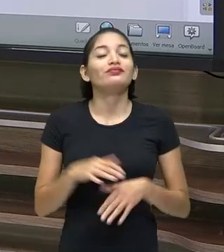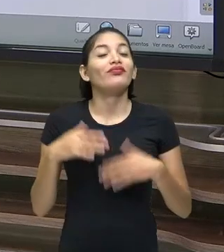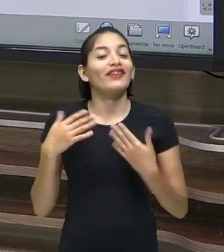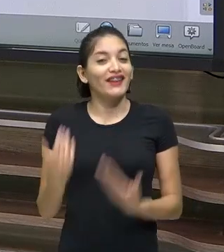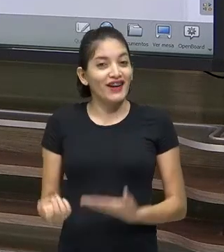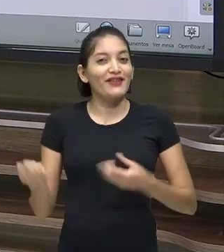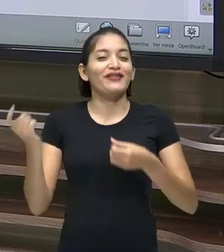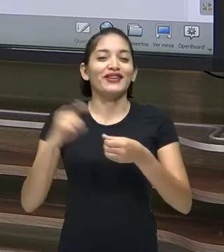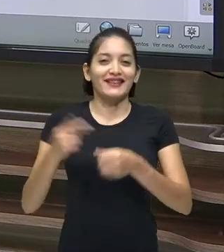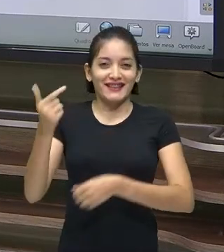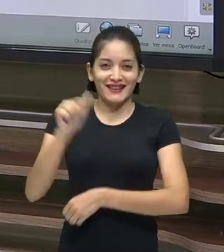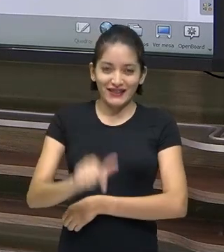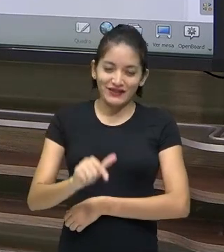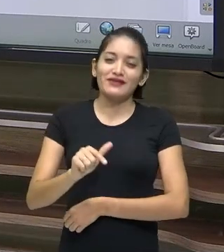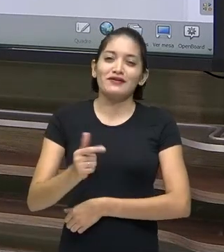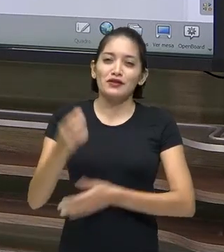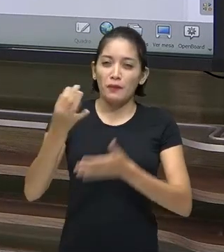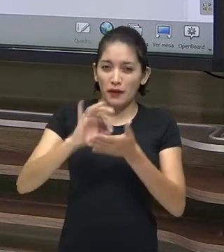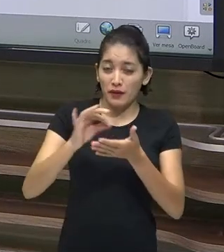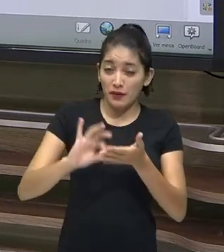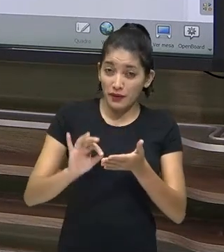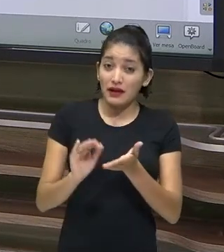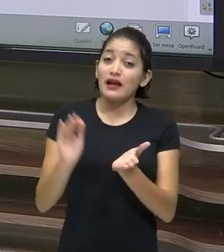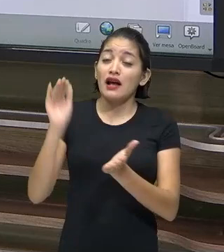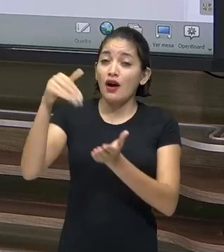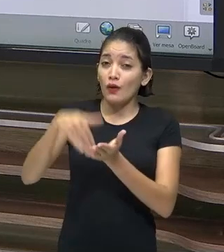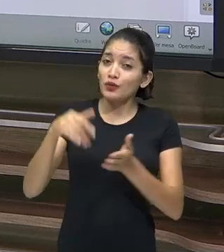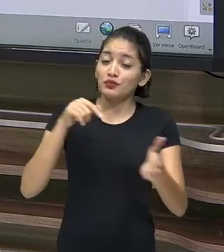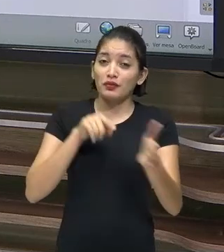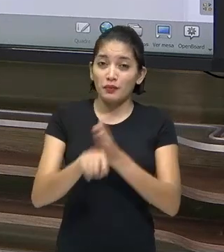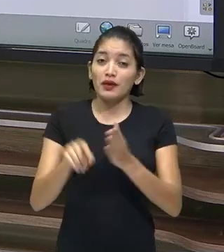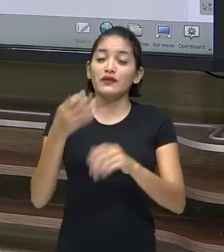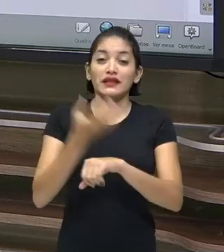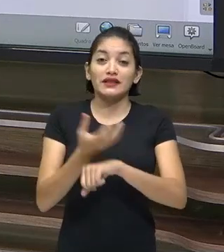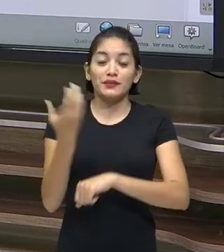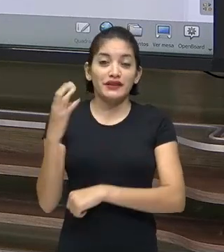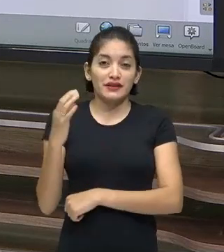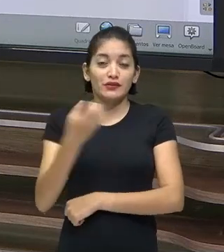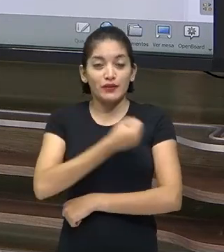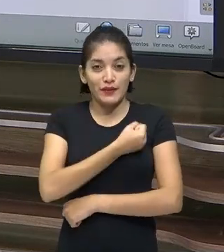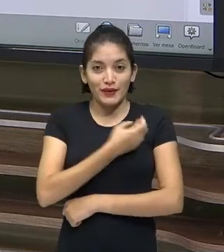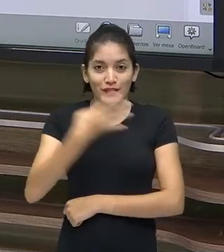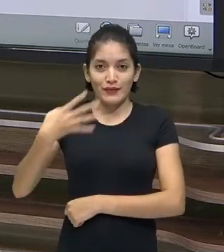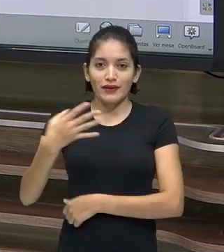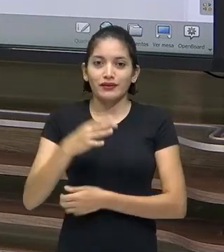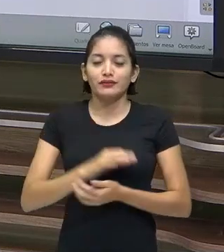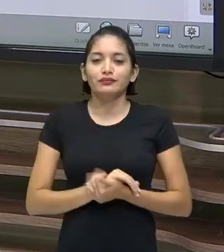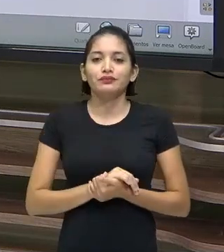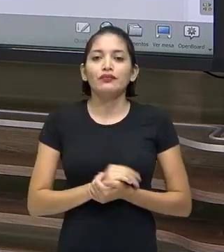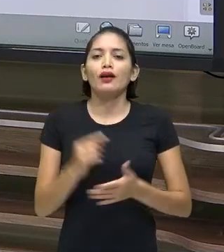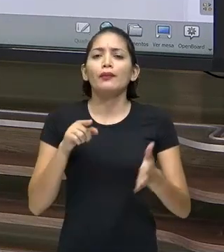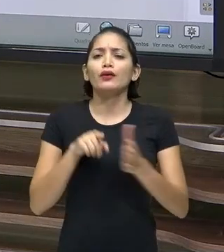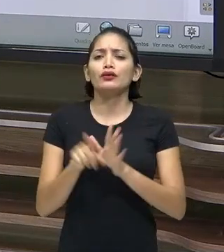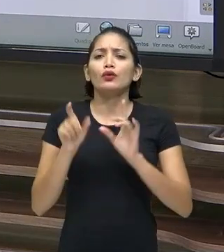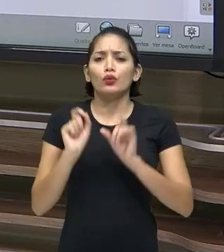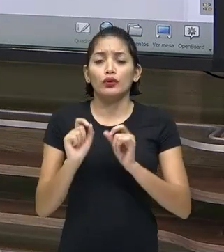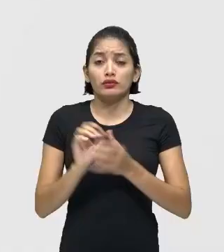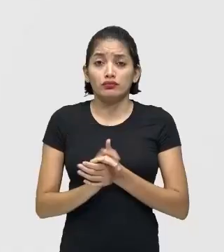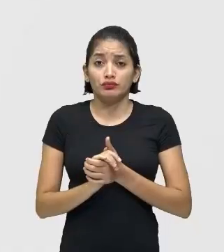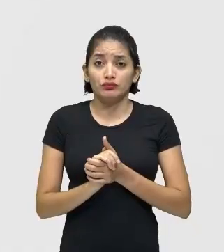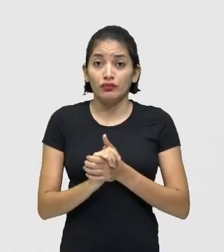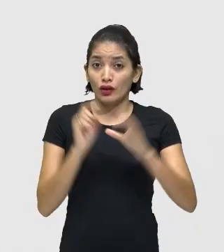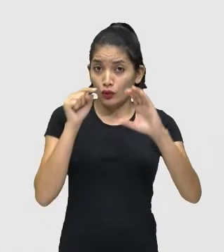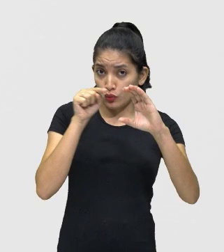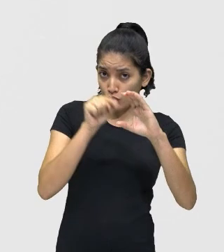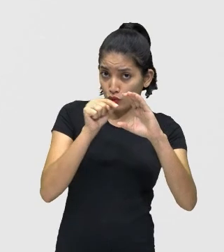Estamos de volta aí para fazer a correção da nossa última questão de ciências, questão de número 4. E aí ela perguntou para a gente sobre o núcleo de um